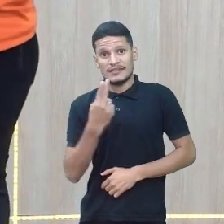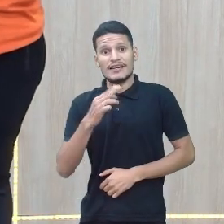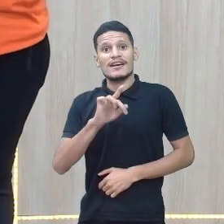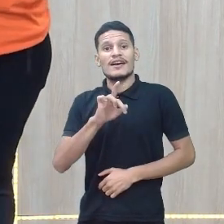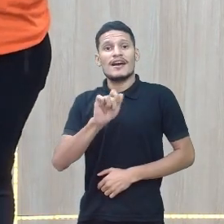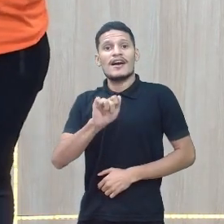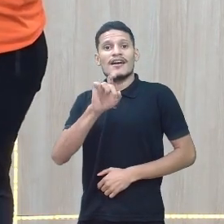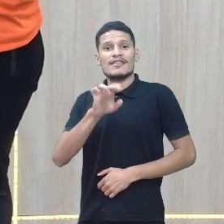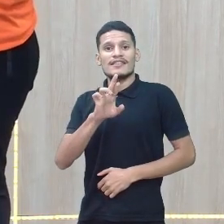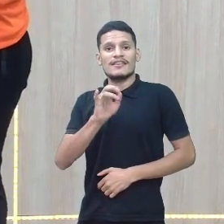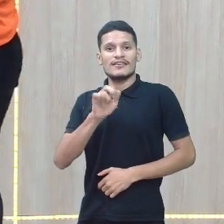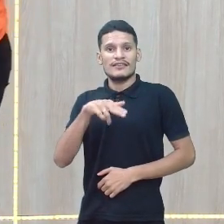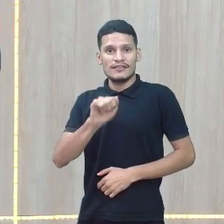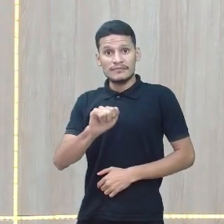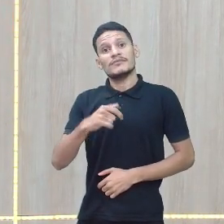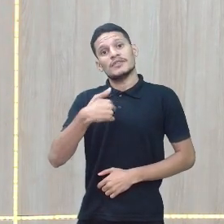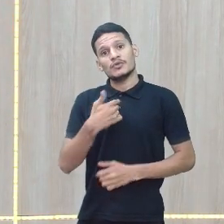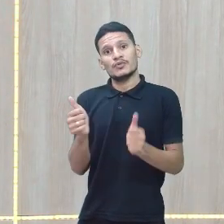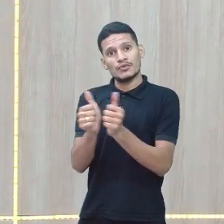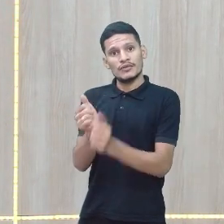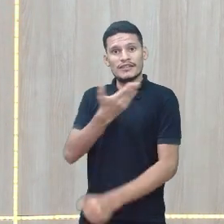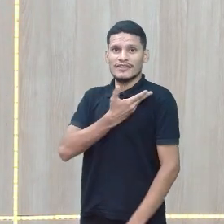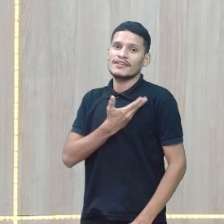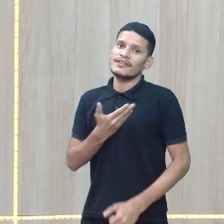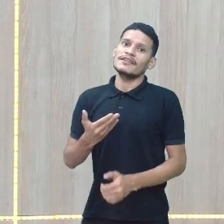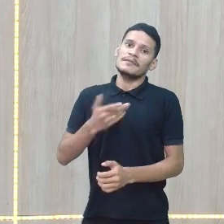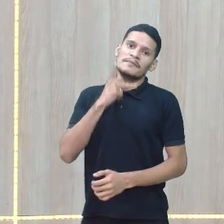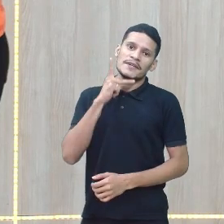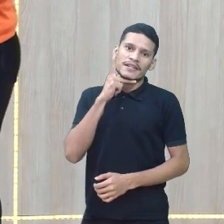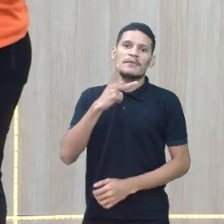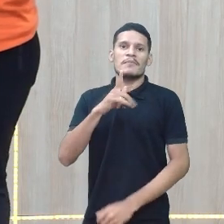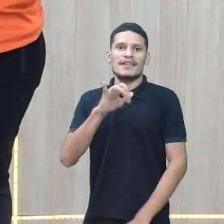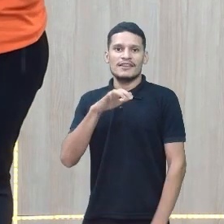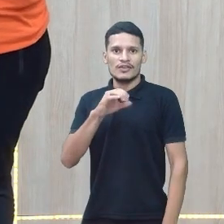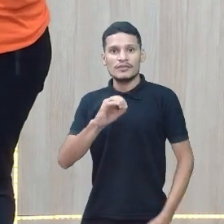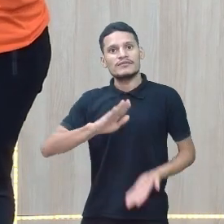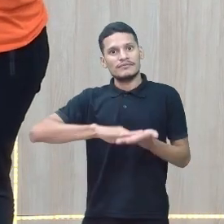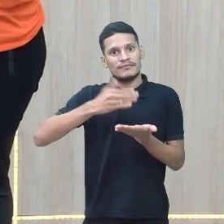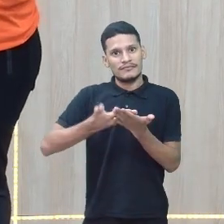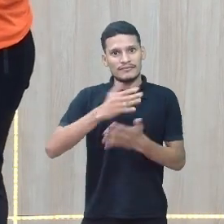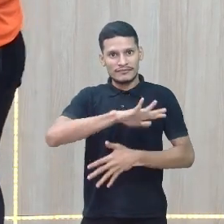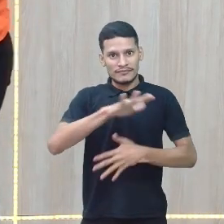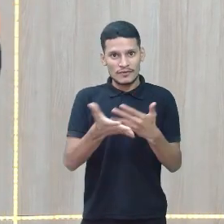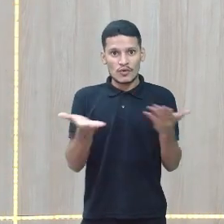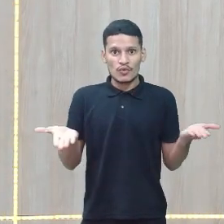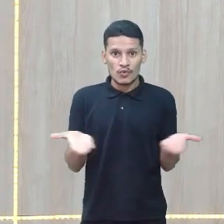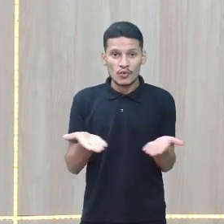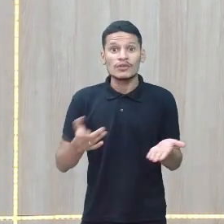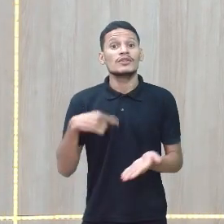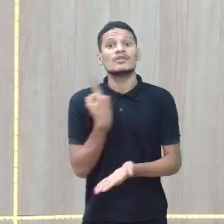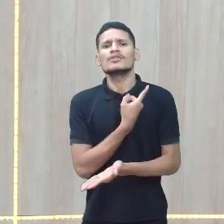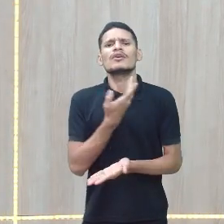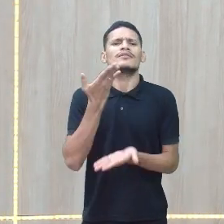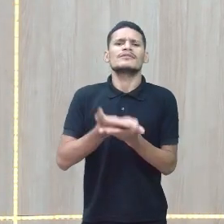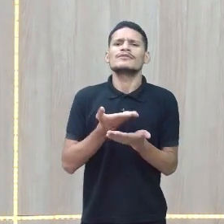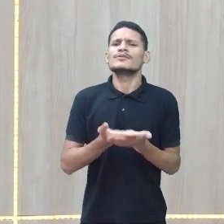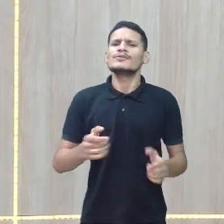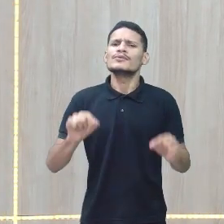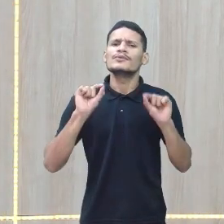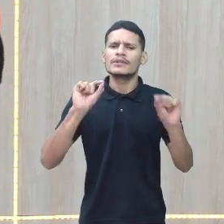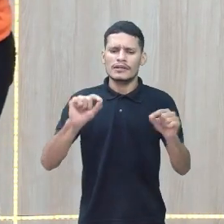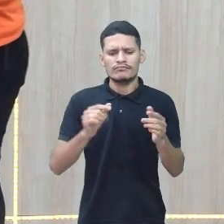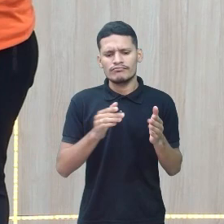Maria e estou aqui com o meu amigo Plínio, que é o nosso intérprete de hoje. Estamos estudando, não é, ao longo